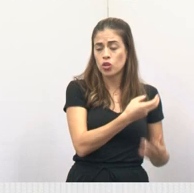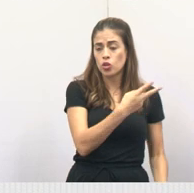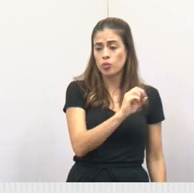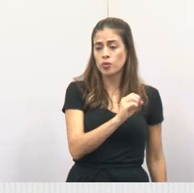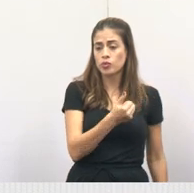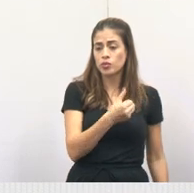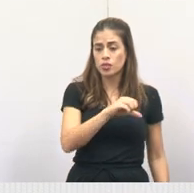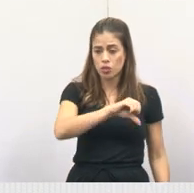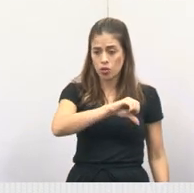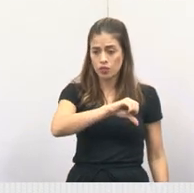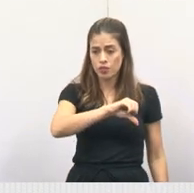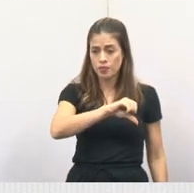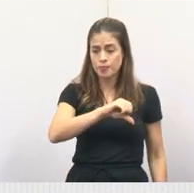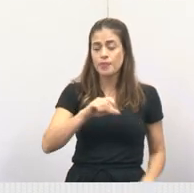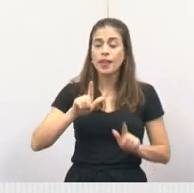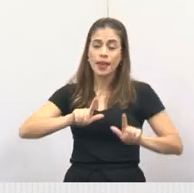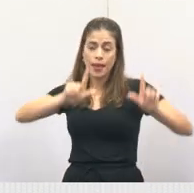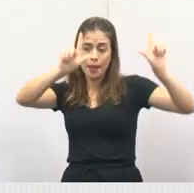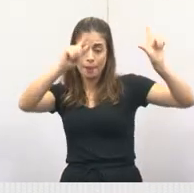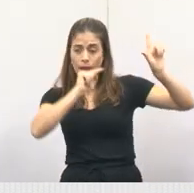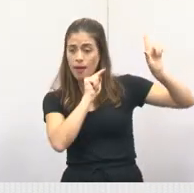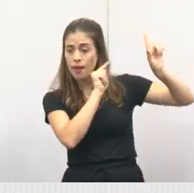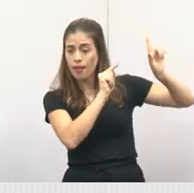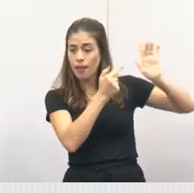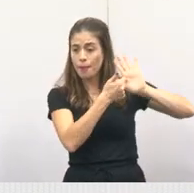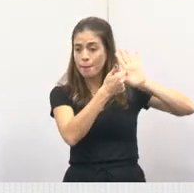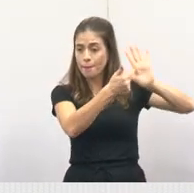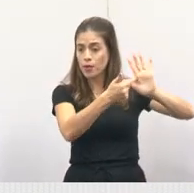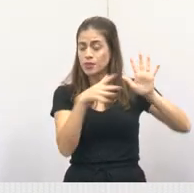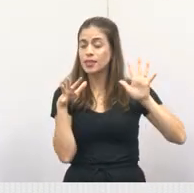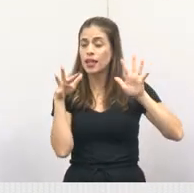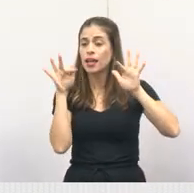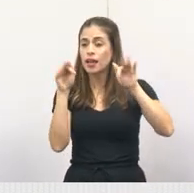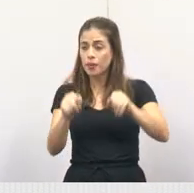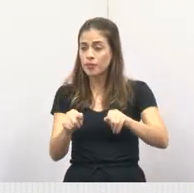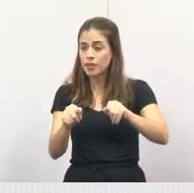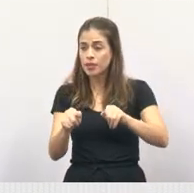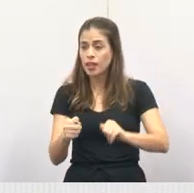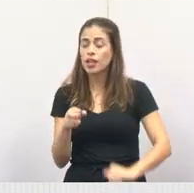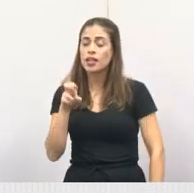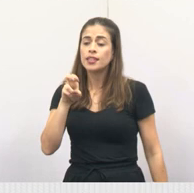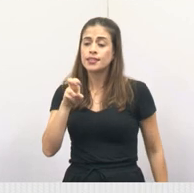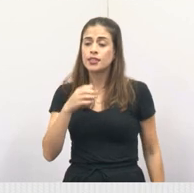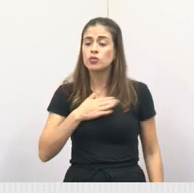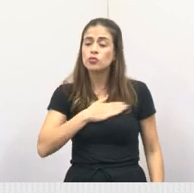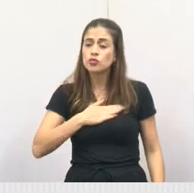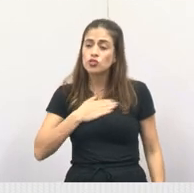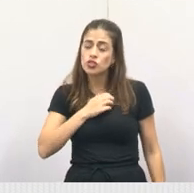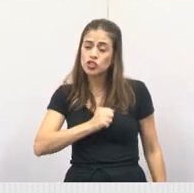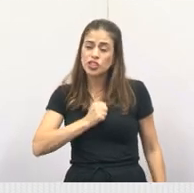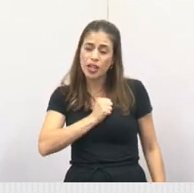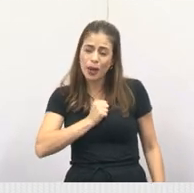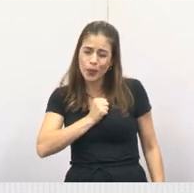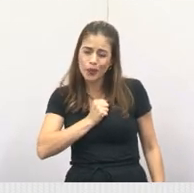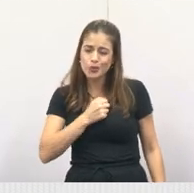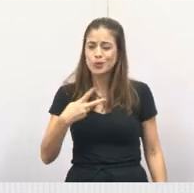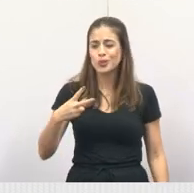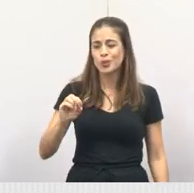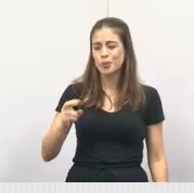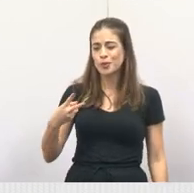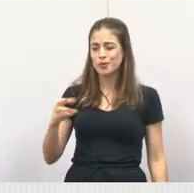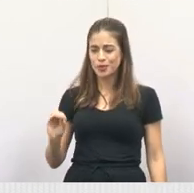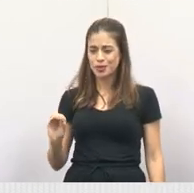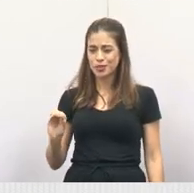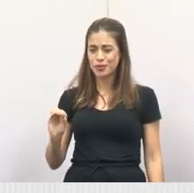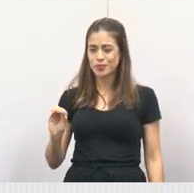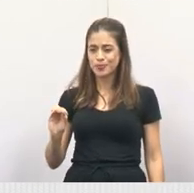e a placa lá indica que o término da obra Se daria em cinco de agosto de 2020 essa